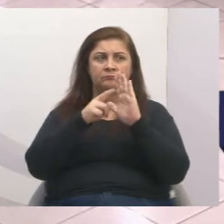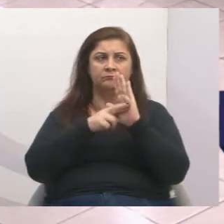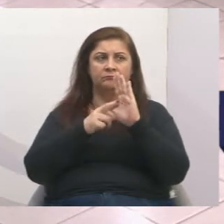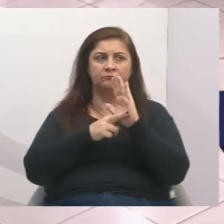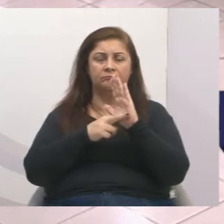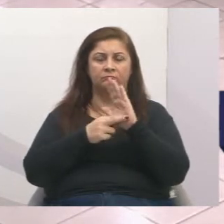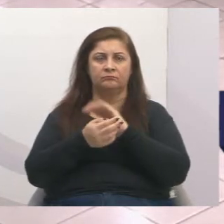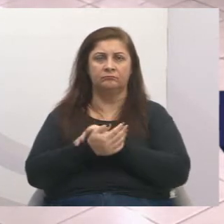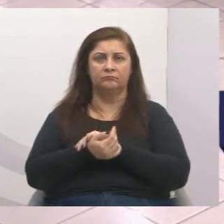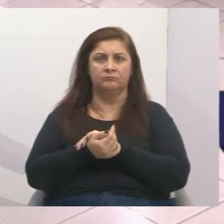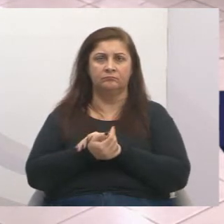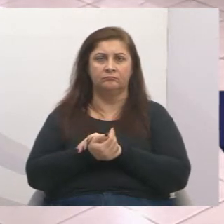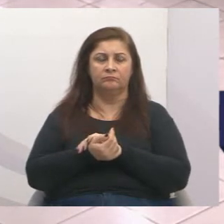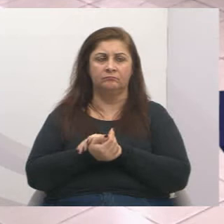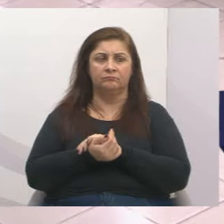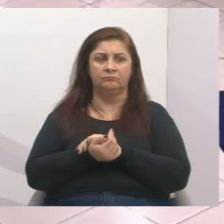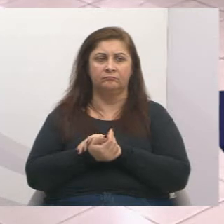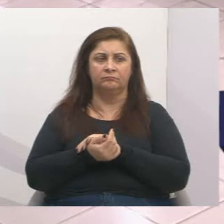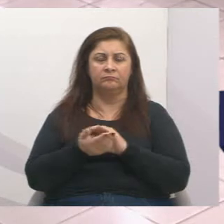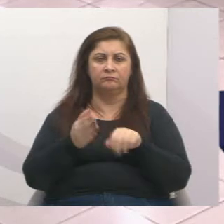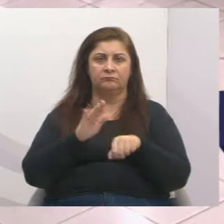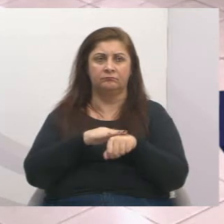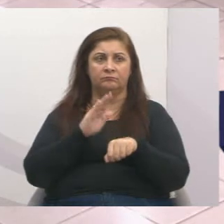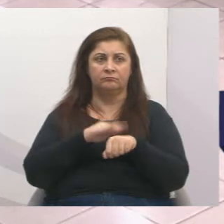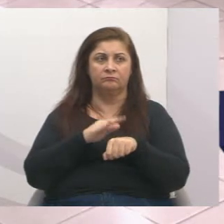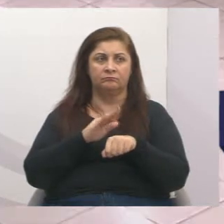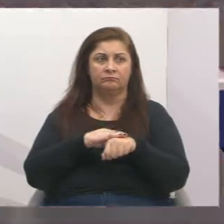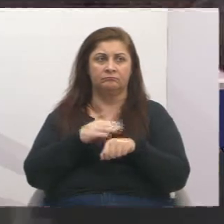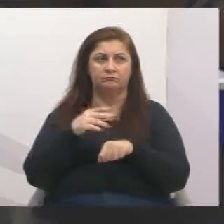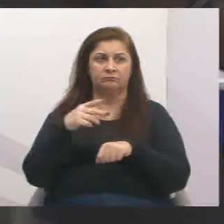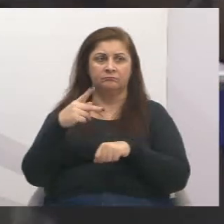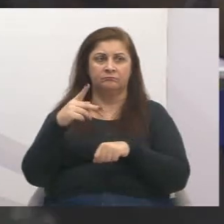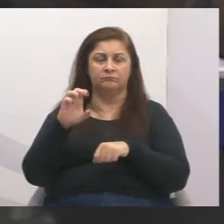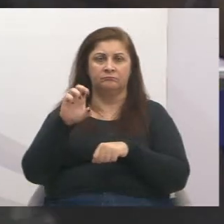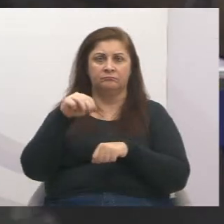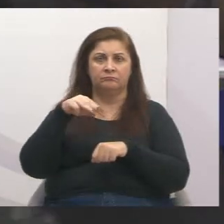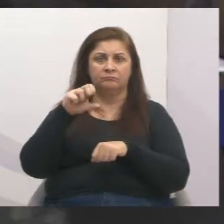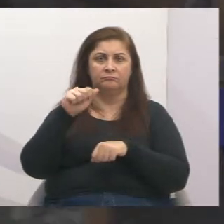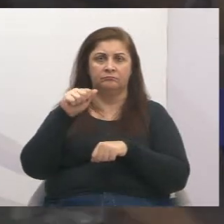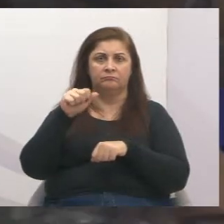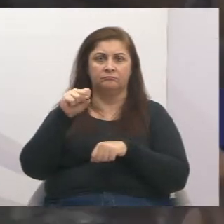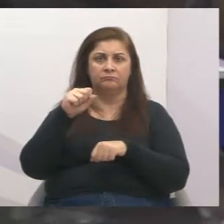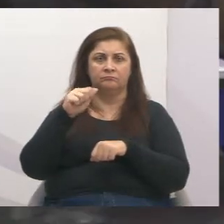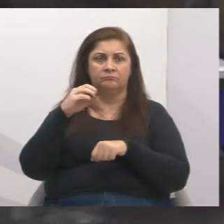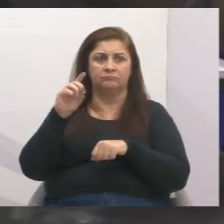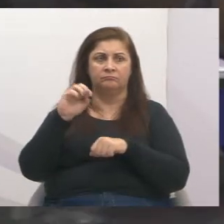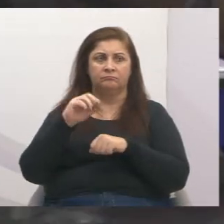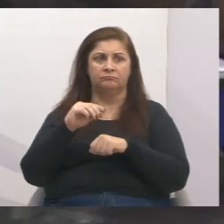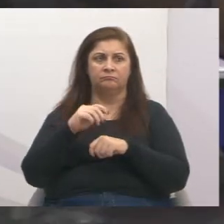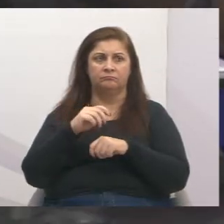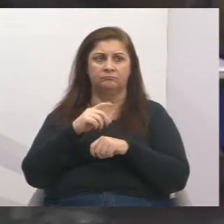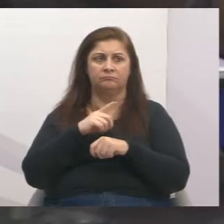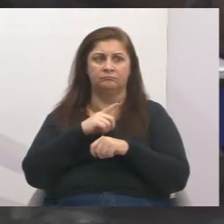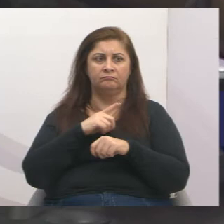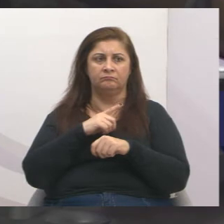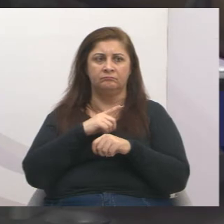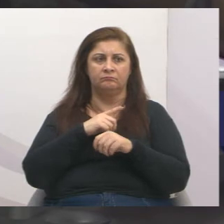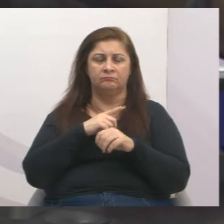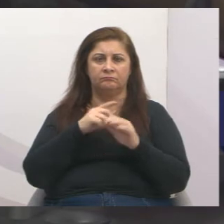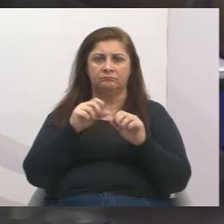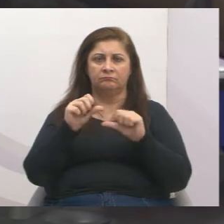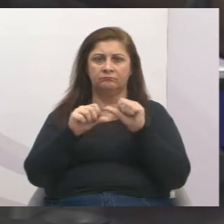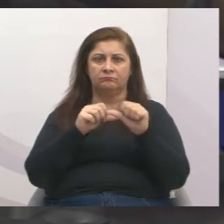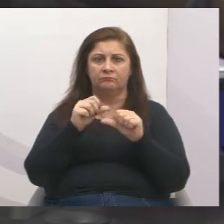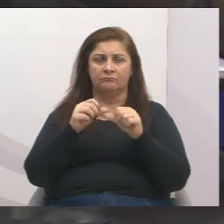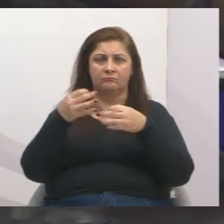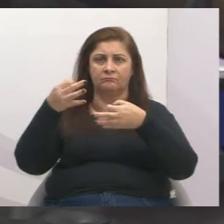da pensão aos dependentes até 21 anos, criar uma celeuma jurídica aí. Então, quero já colocar, até para que o